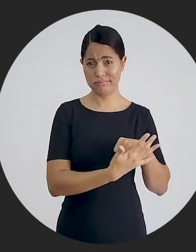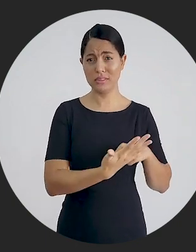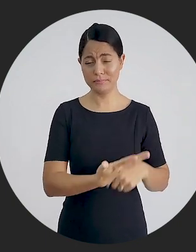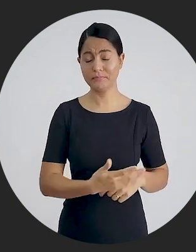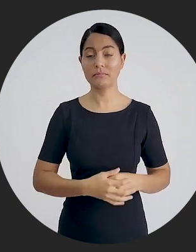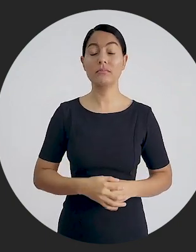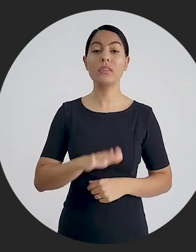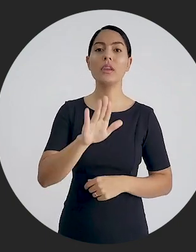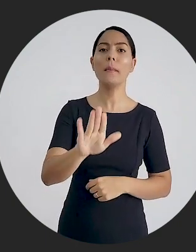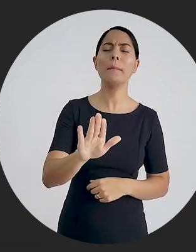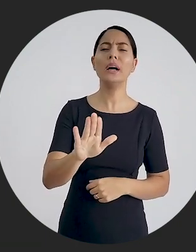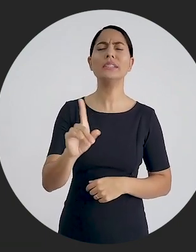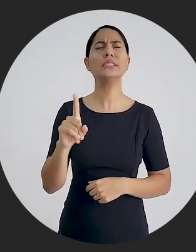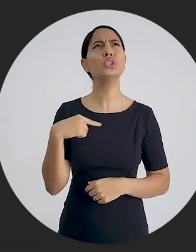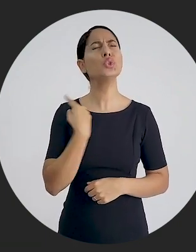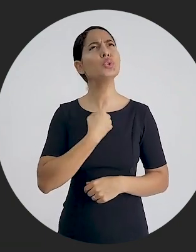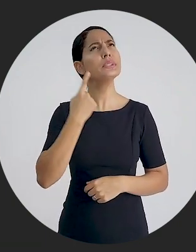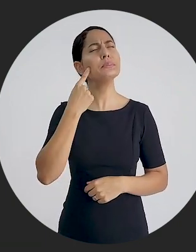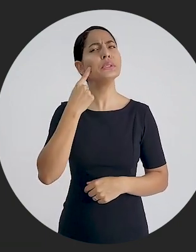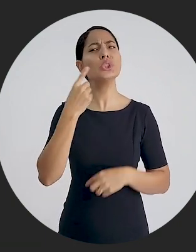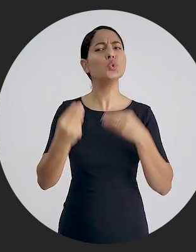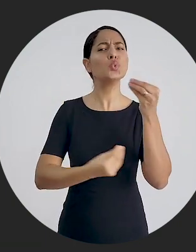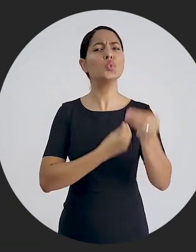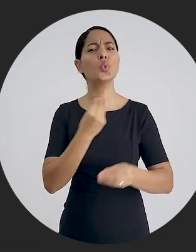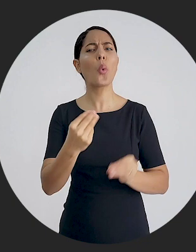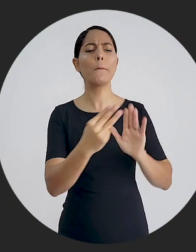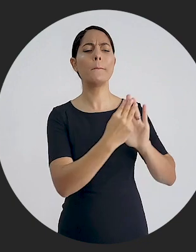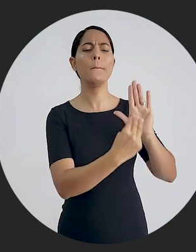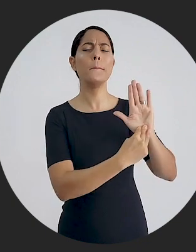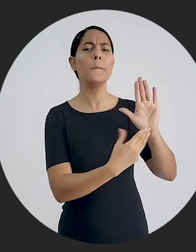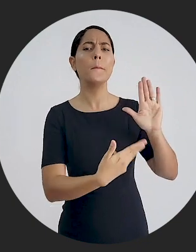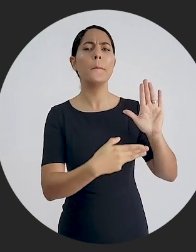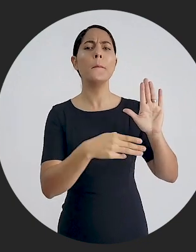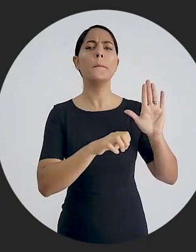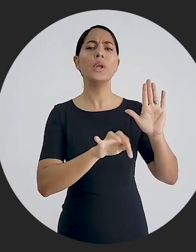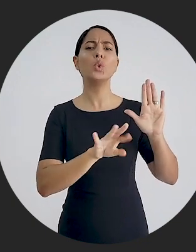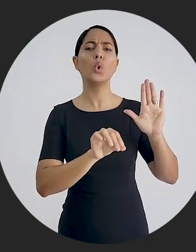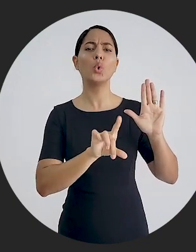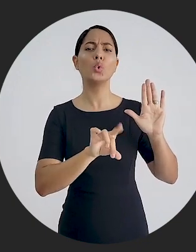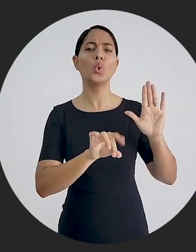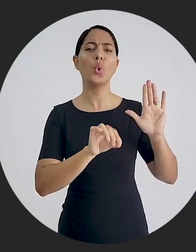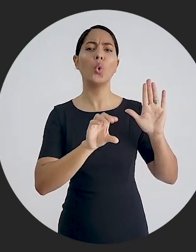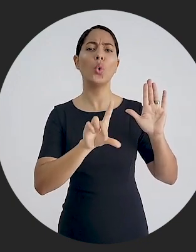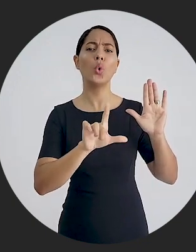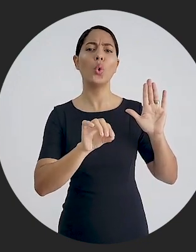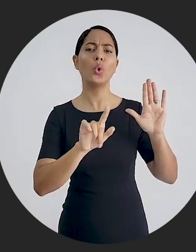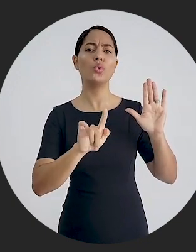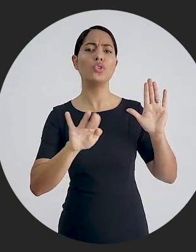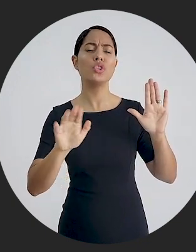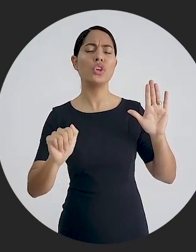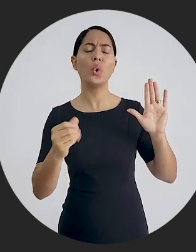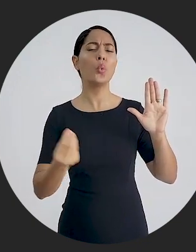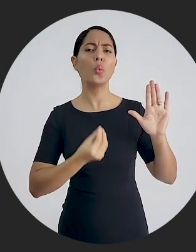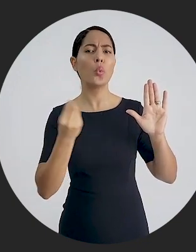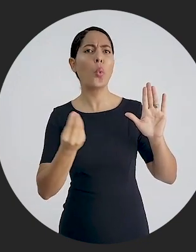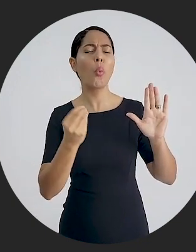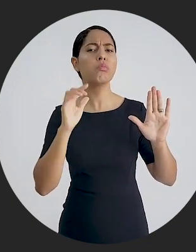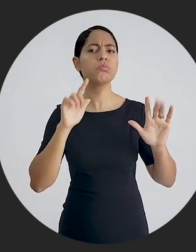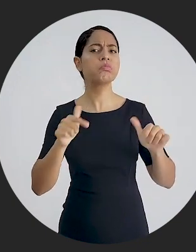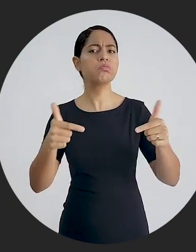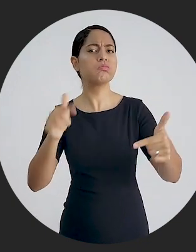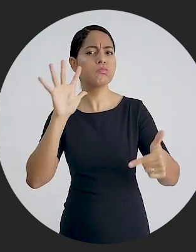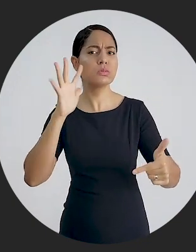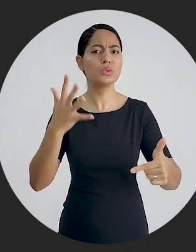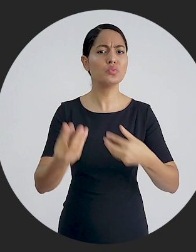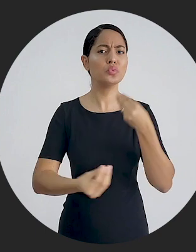ano pós-pandemia, né? Mas e aí a execução, né? Então, quais são as metodologias que a gente pode utilizar? Para o escritório, isso sempre